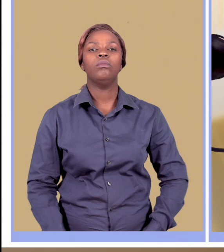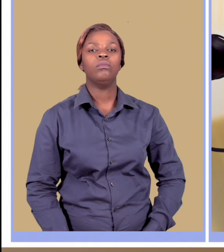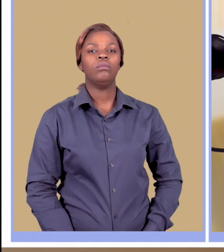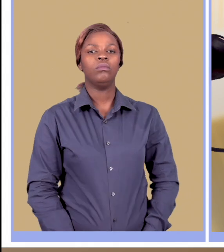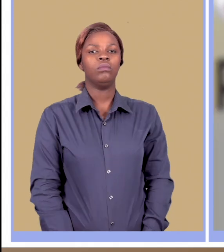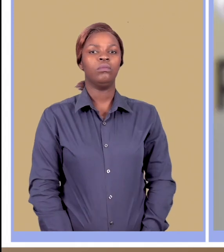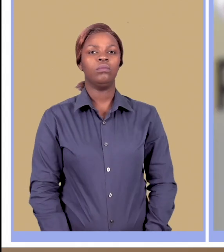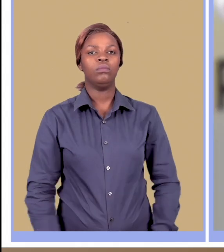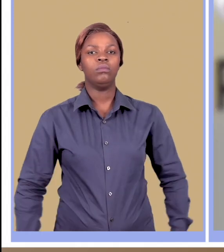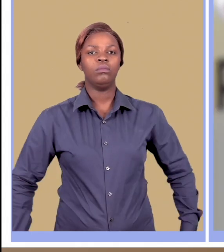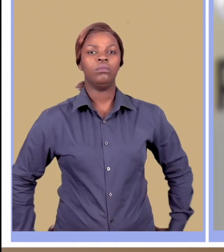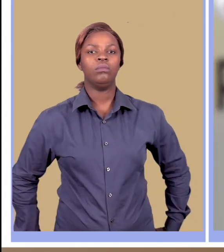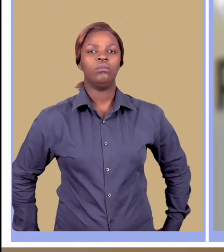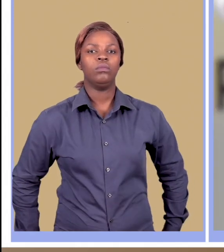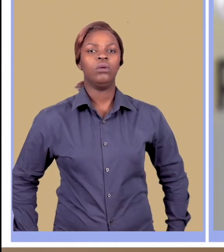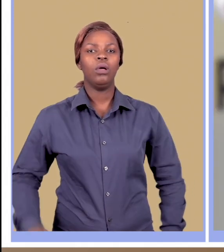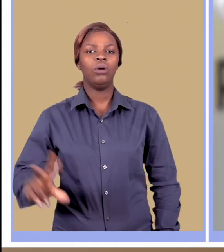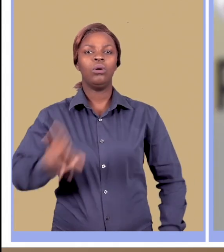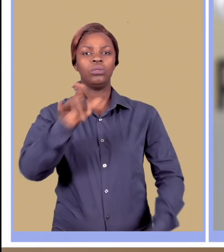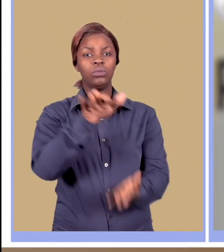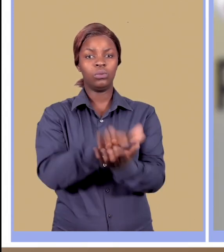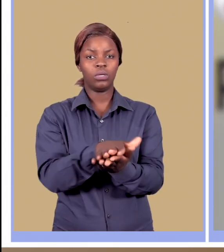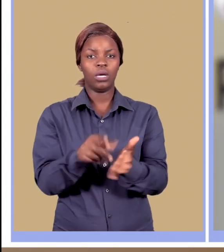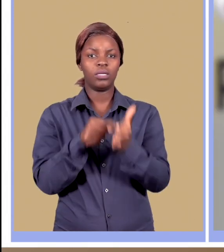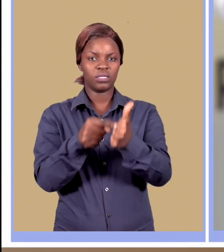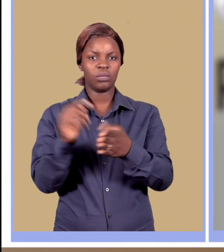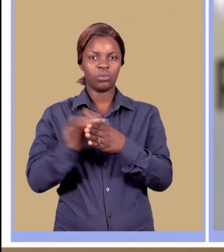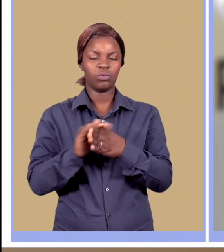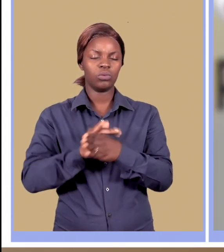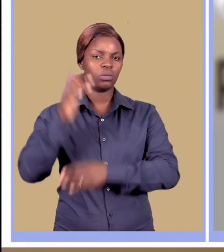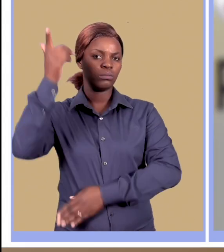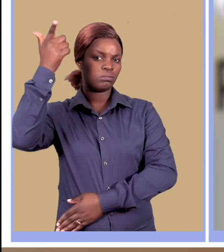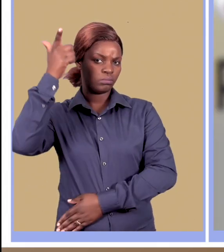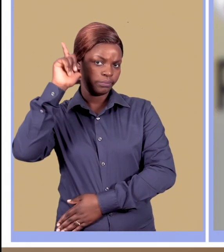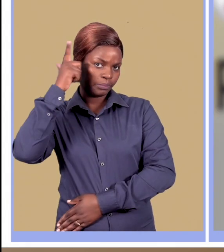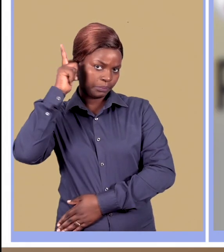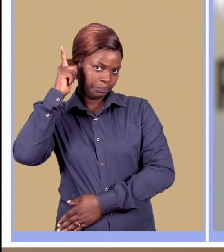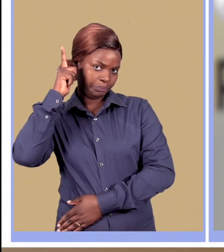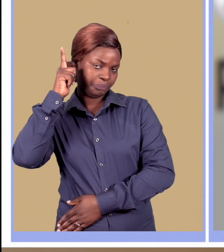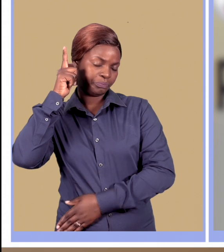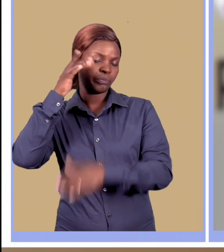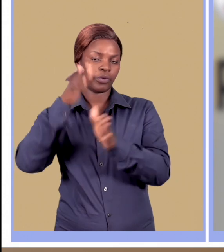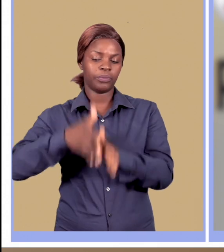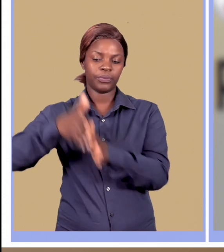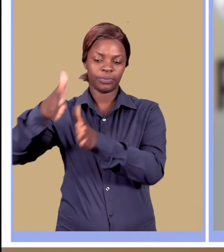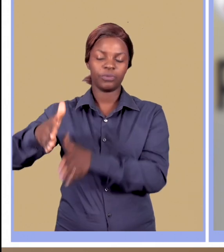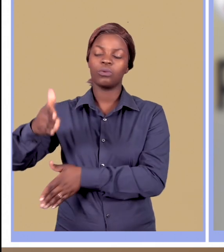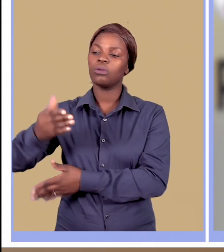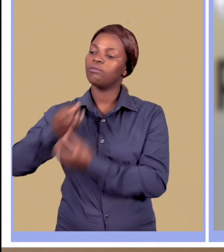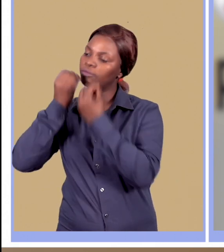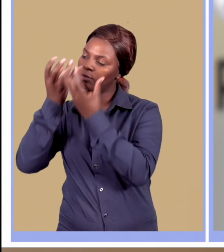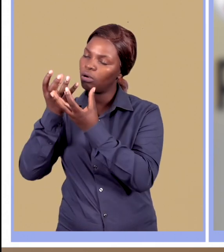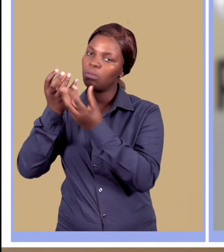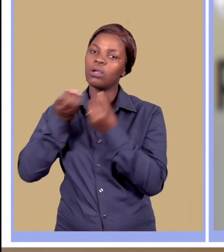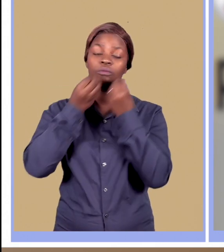viver. Em outros sítios, por exemplo, usa-se telefones, não é? Para que as